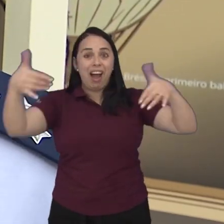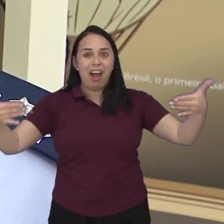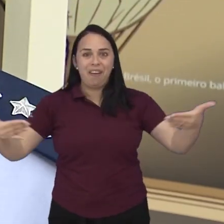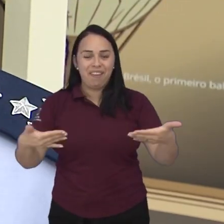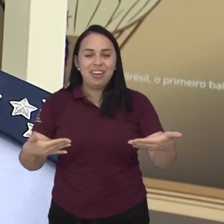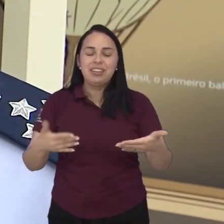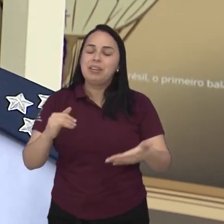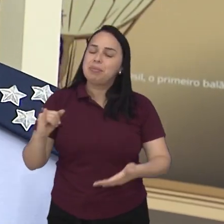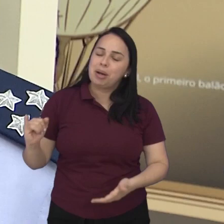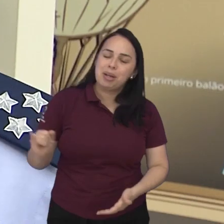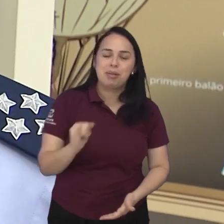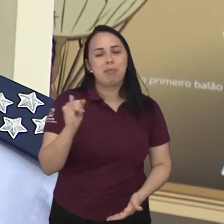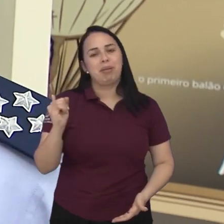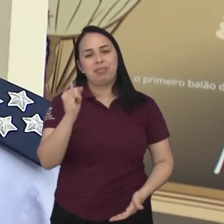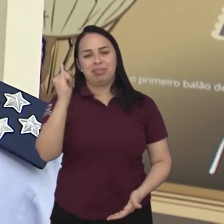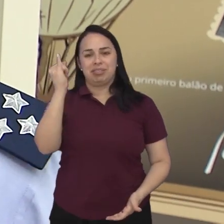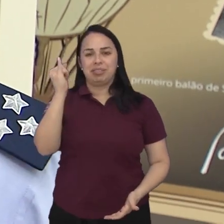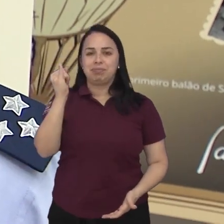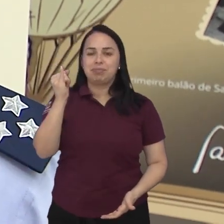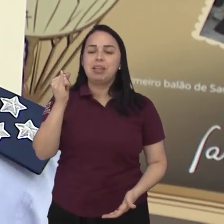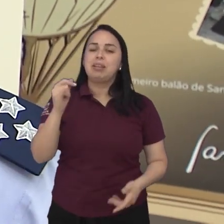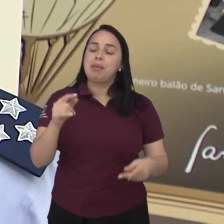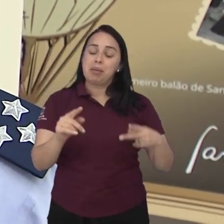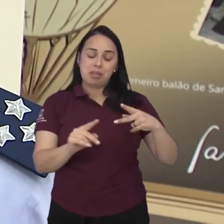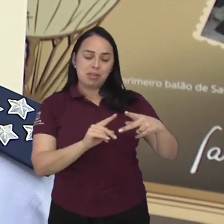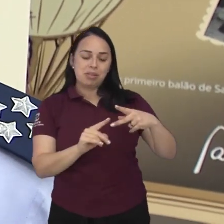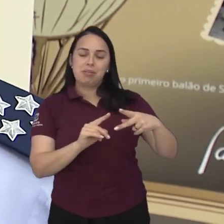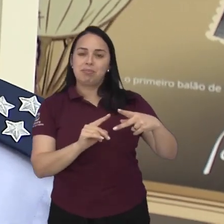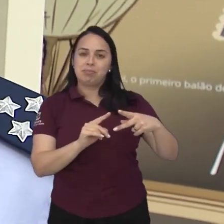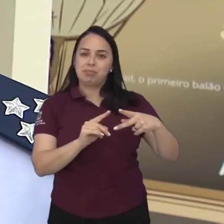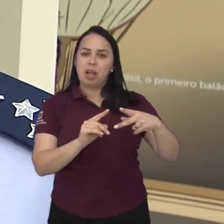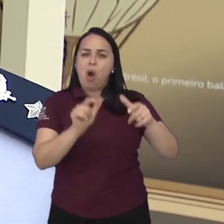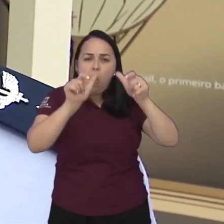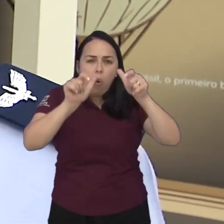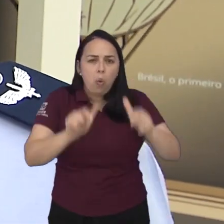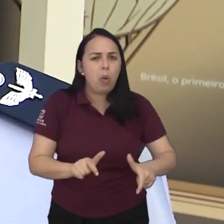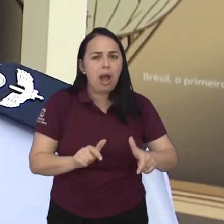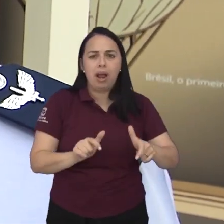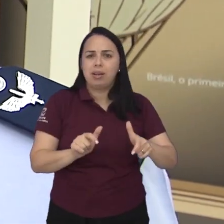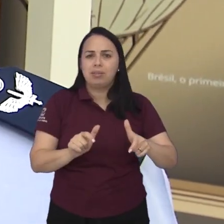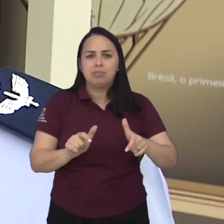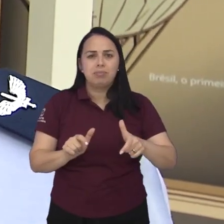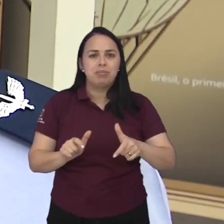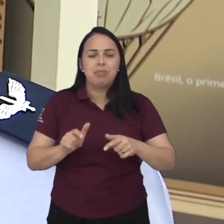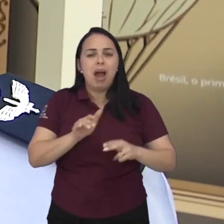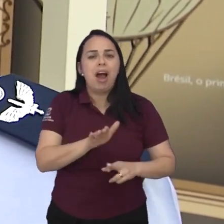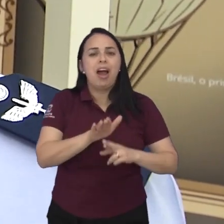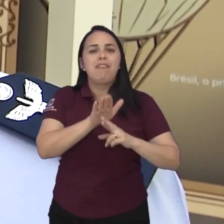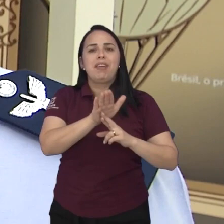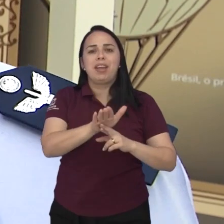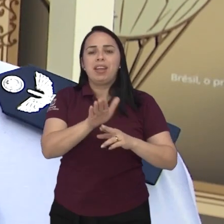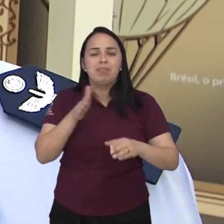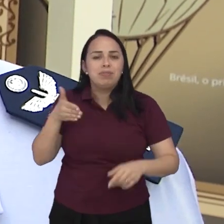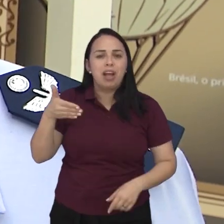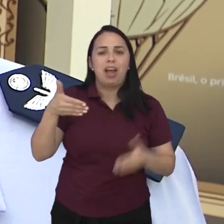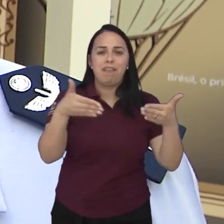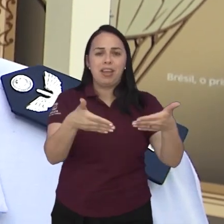distâncias, então tem uma importância muito grande. E mais do que isso, São José dos Campos é o grande